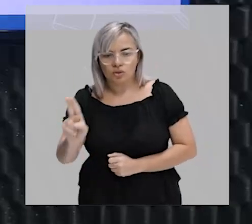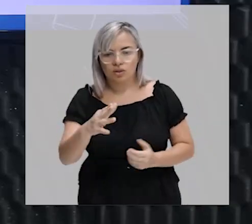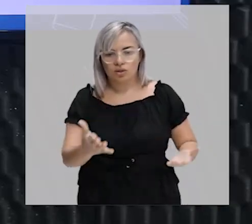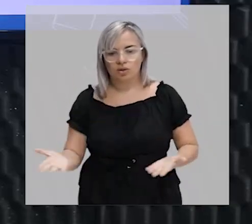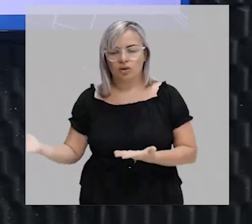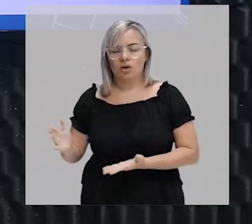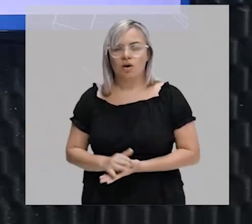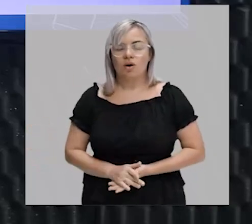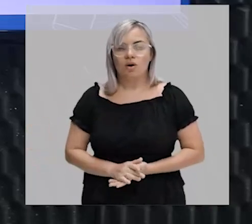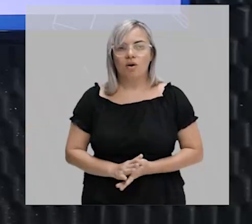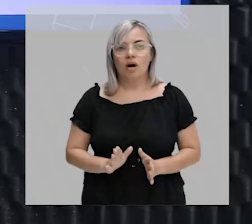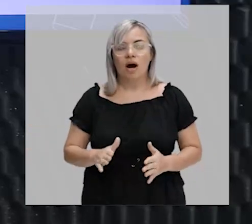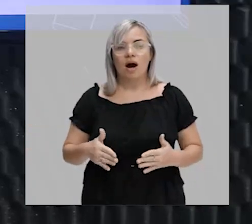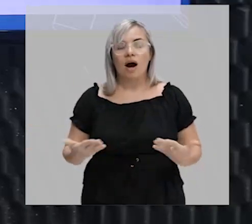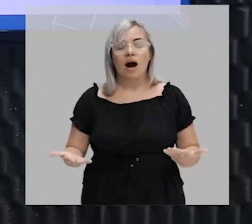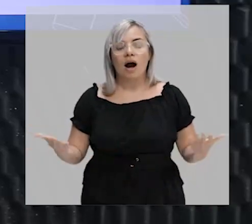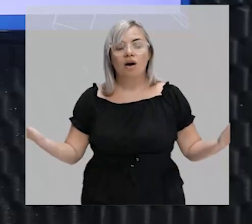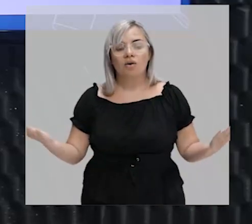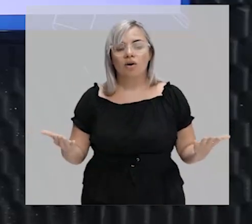não usar os artigos